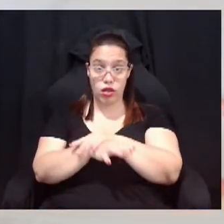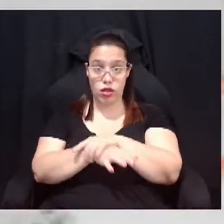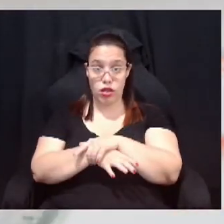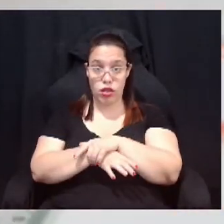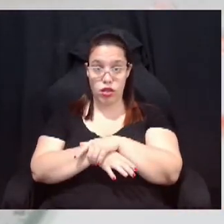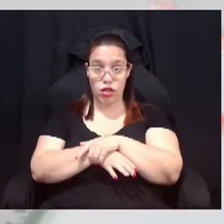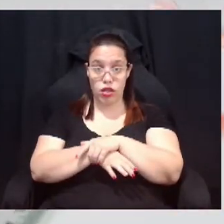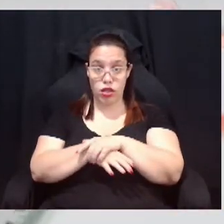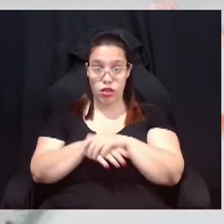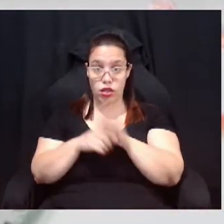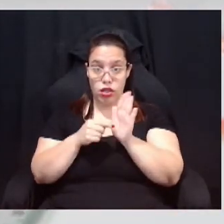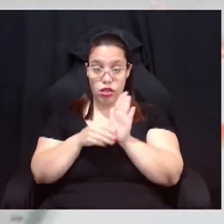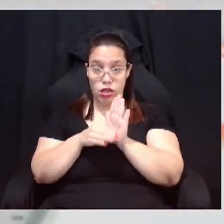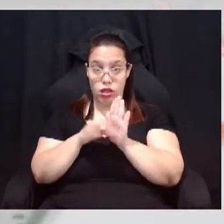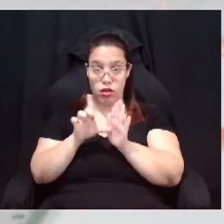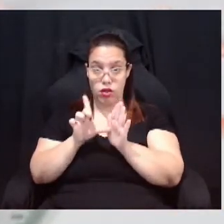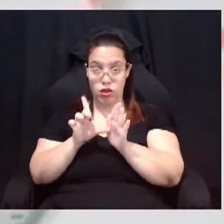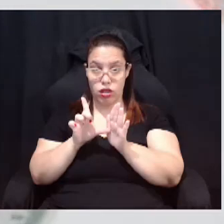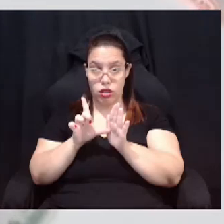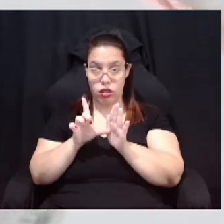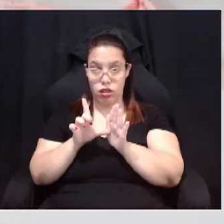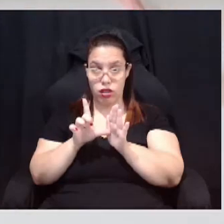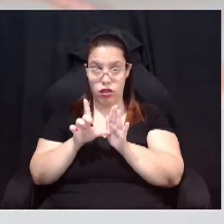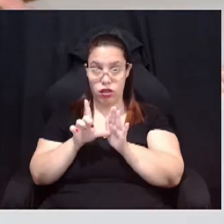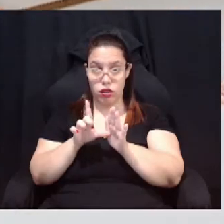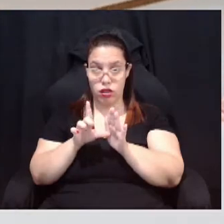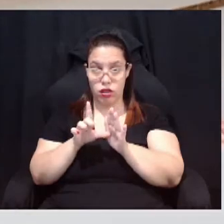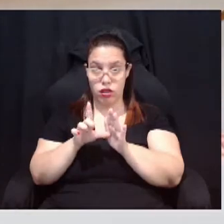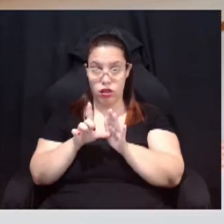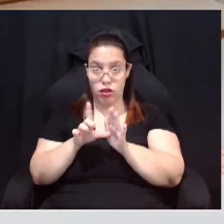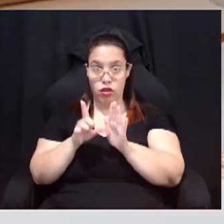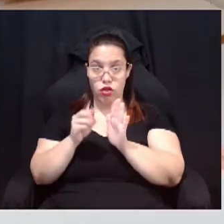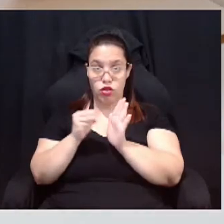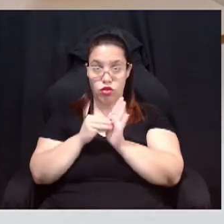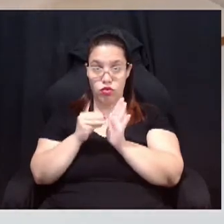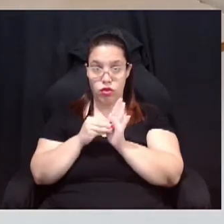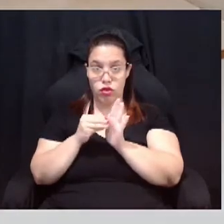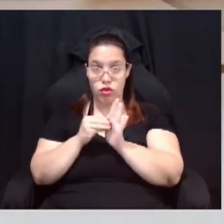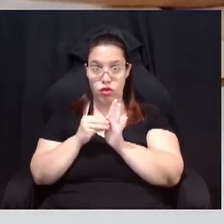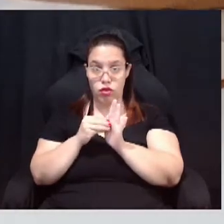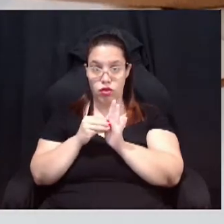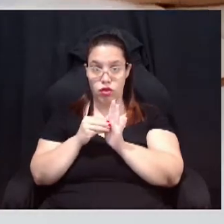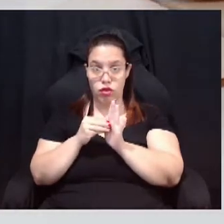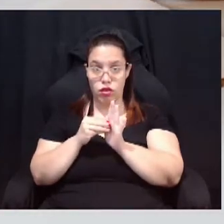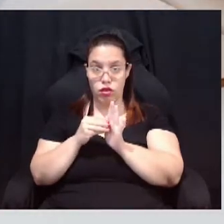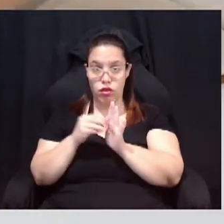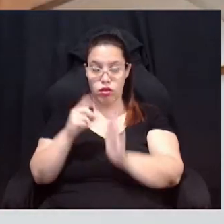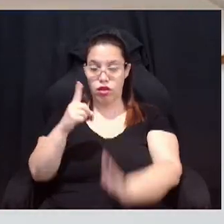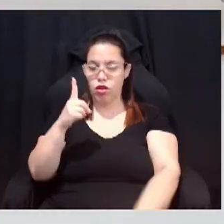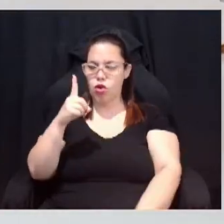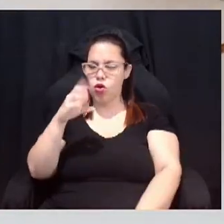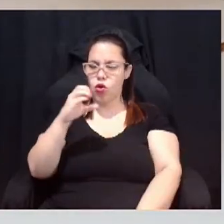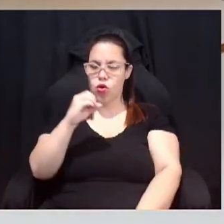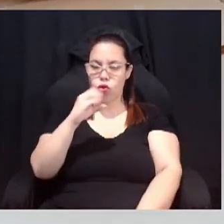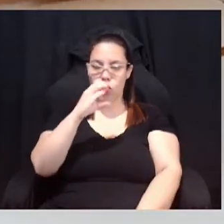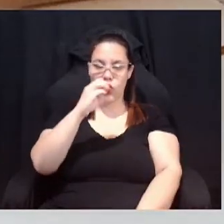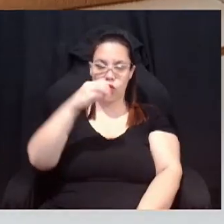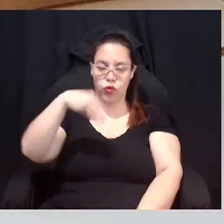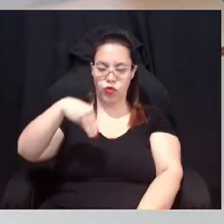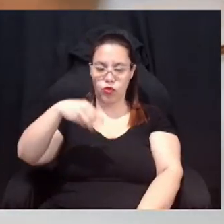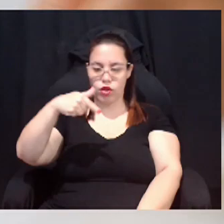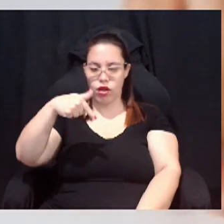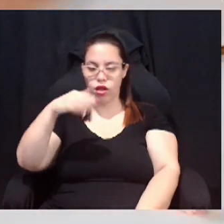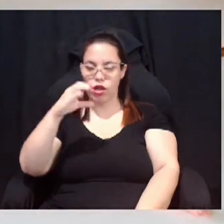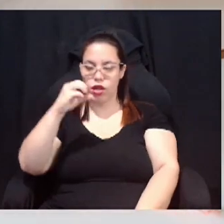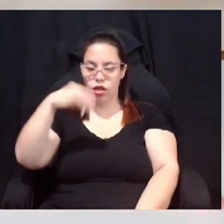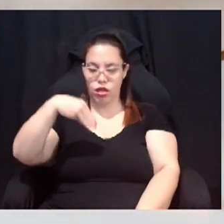antes de faltar, acho que uns 10 centímetros, 7 centímetros. Tudo